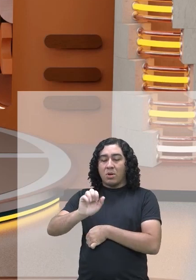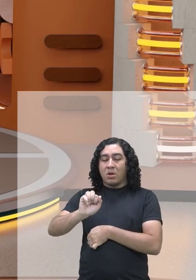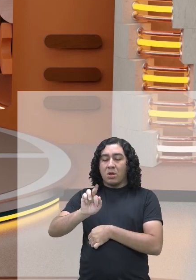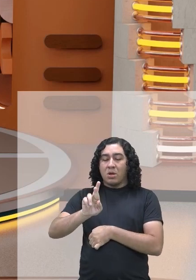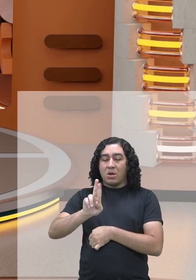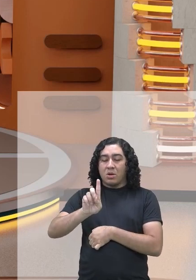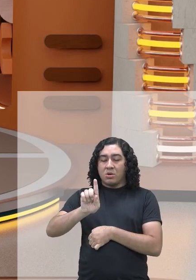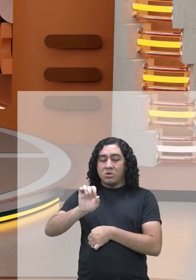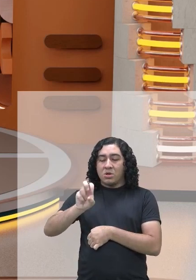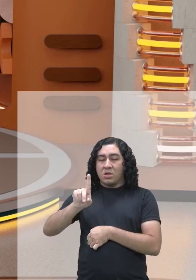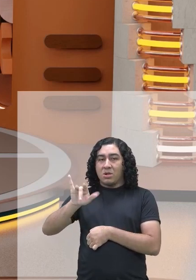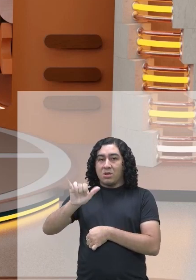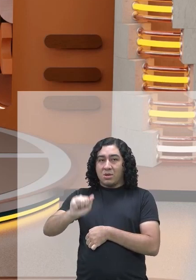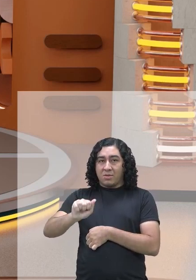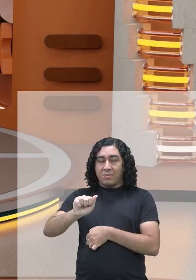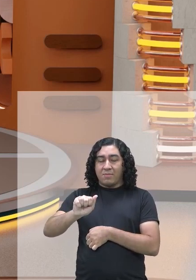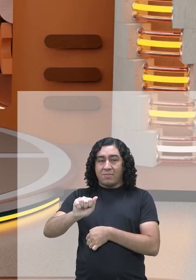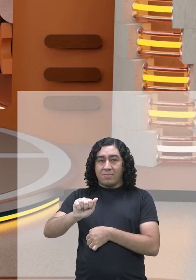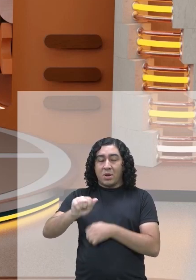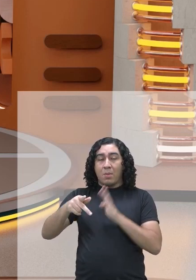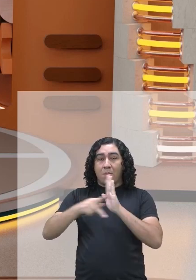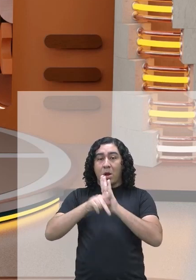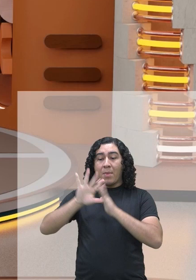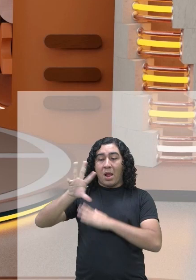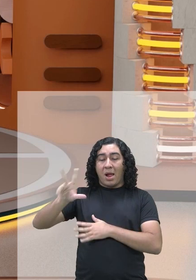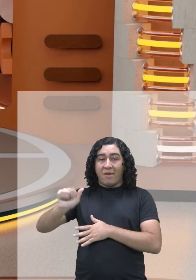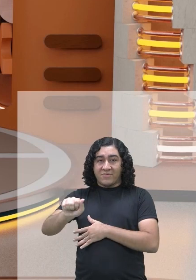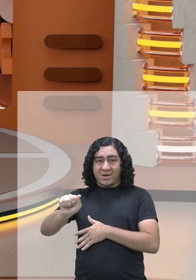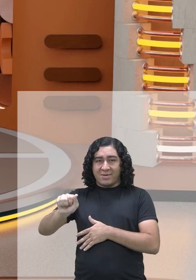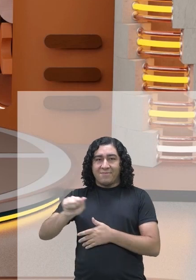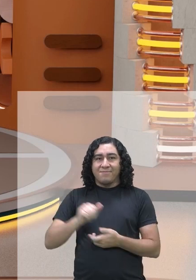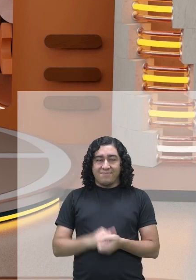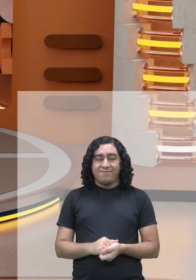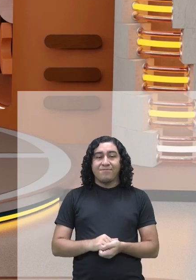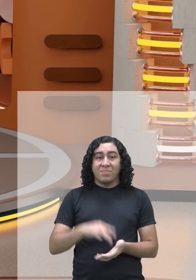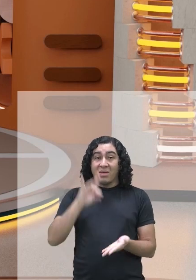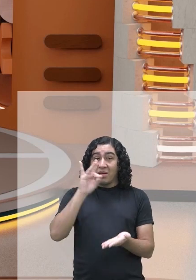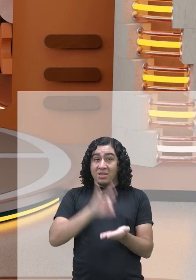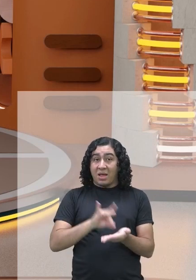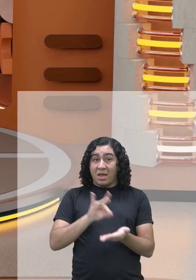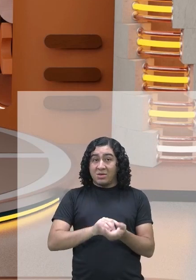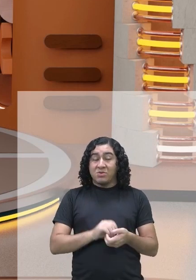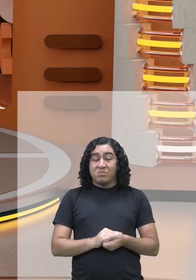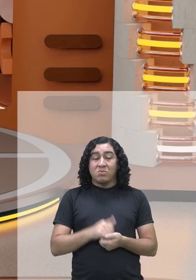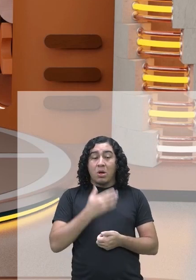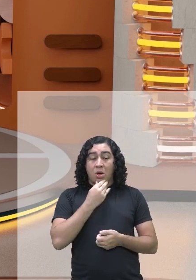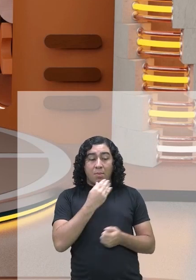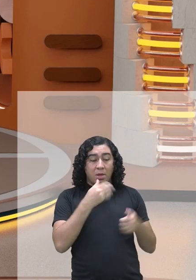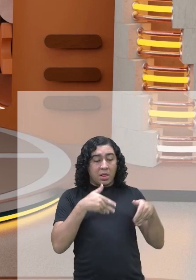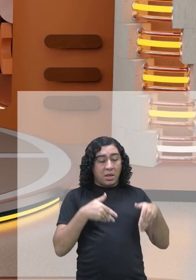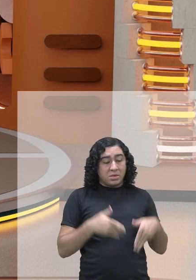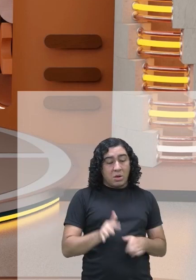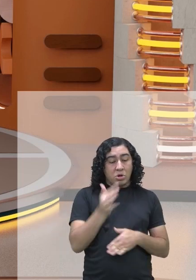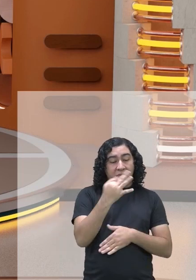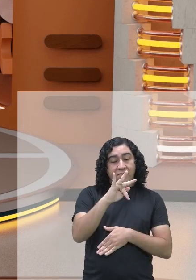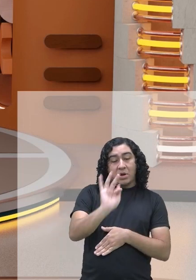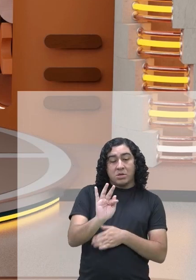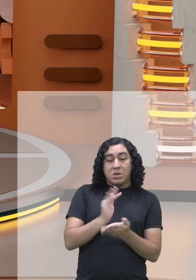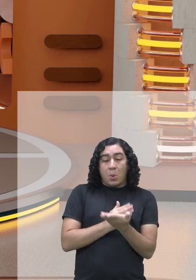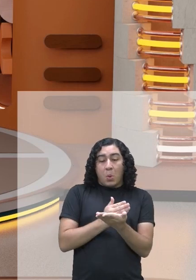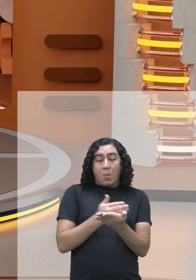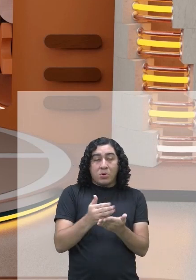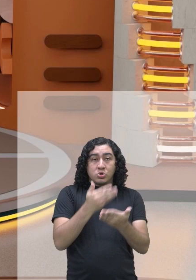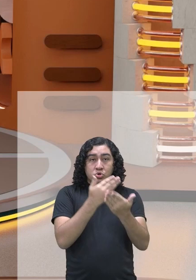que fica no continente africano. Isso mesmo, ele nasceu na França, iniciou seus estudos